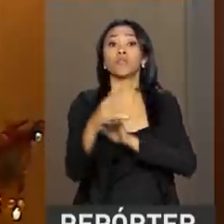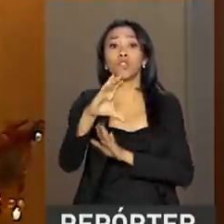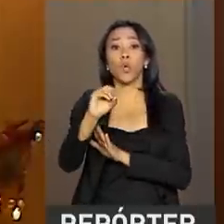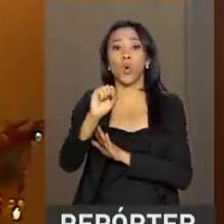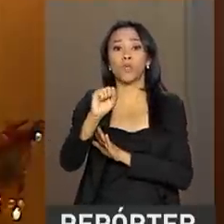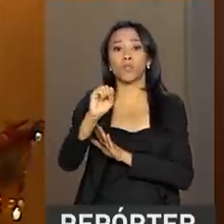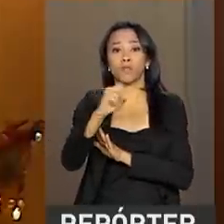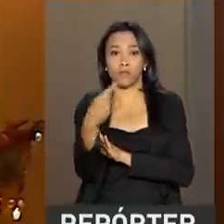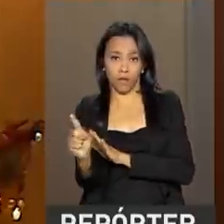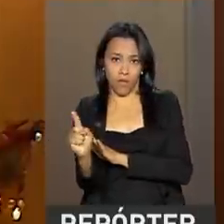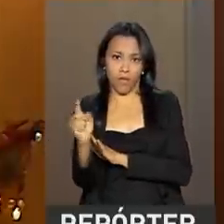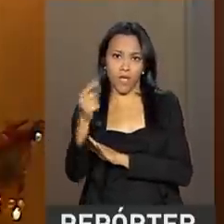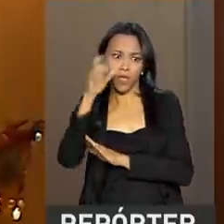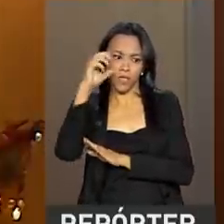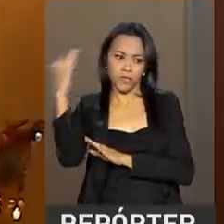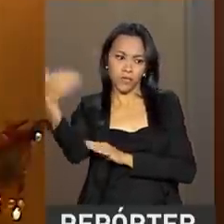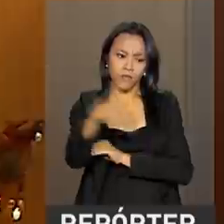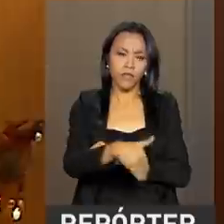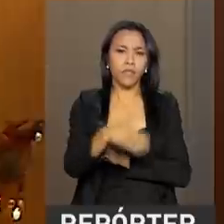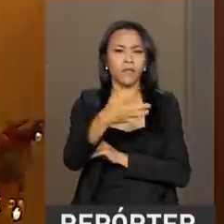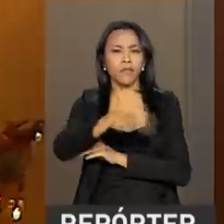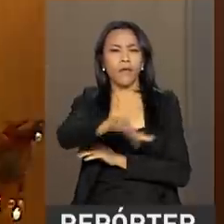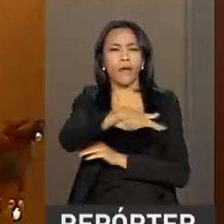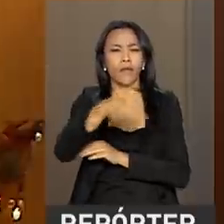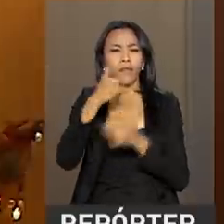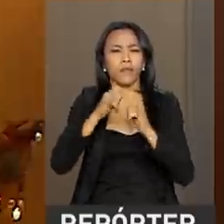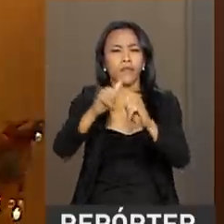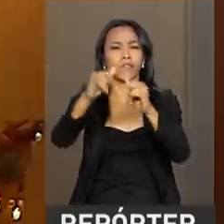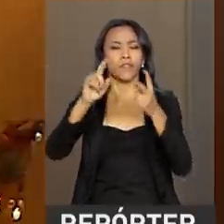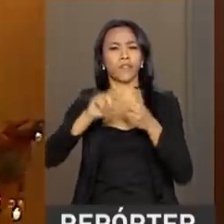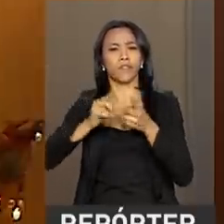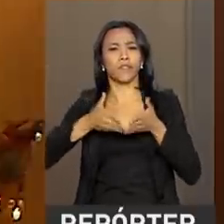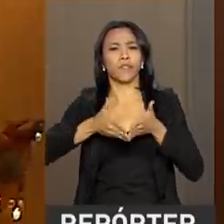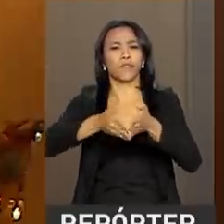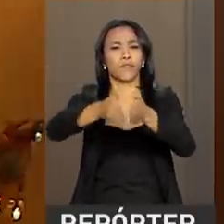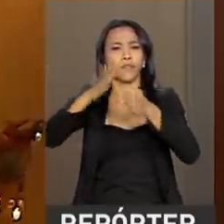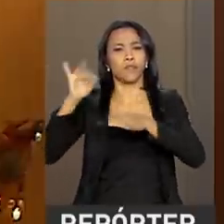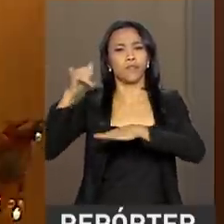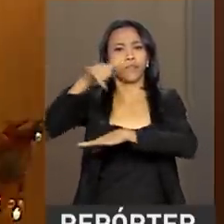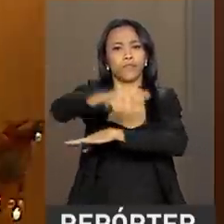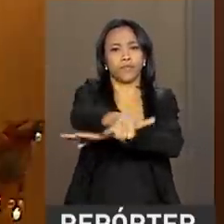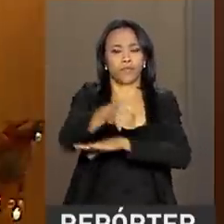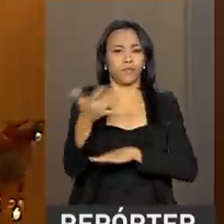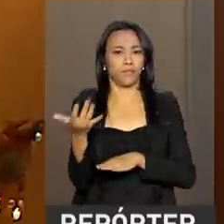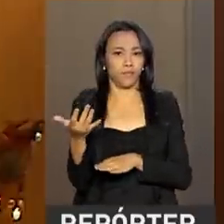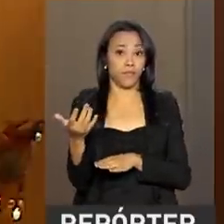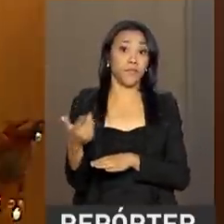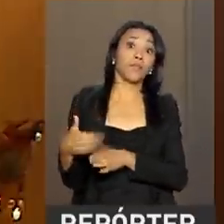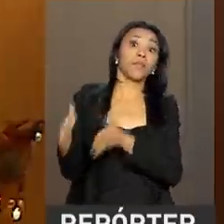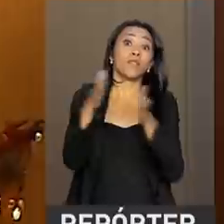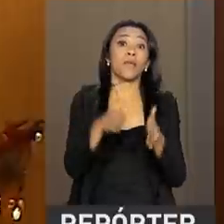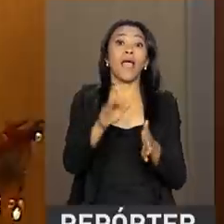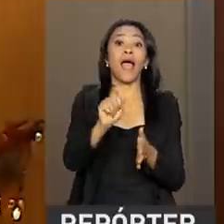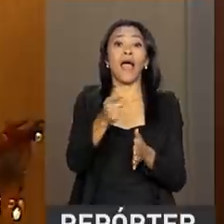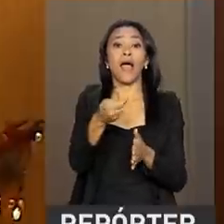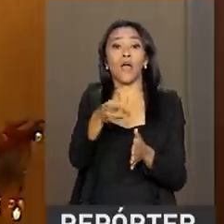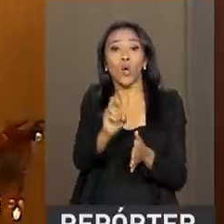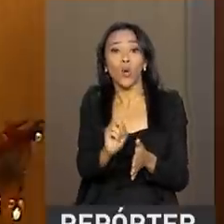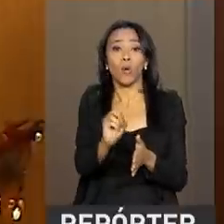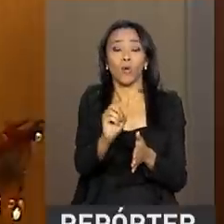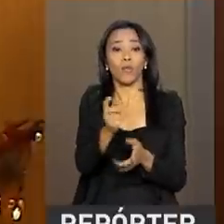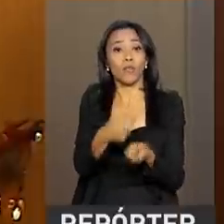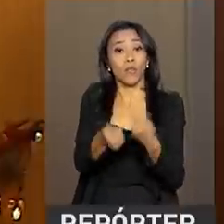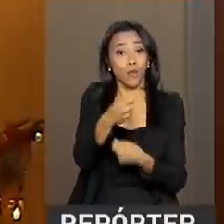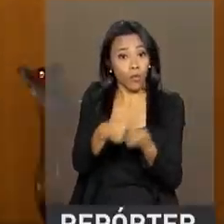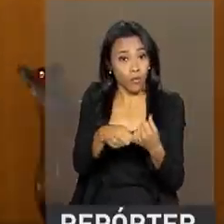em investimentos nas áreas de energia portos aeroportos na área do agronegócio e nas